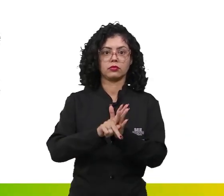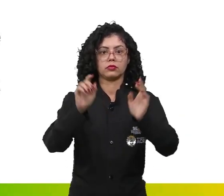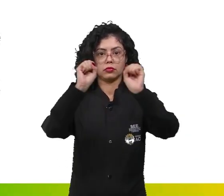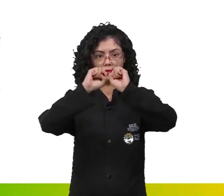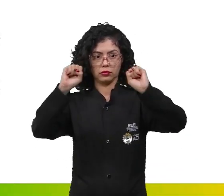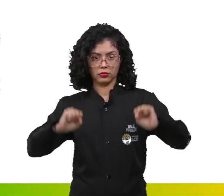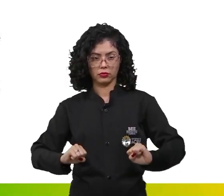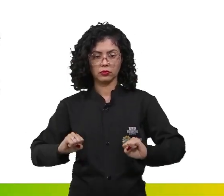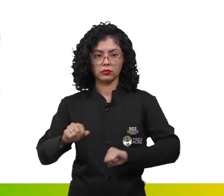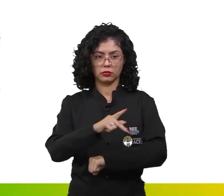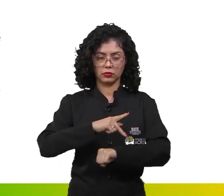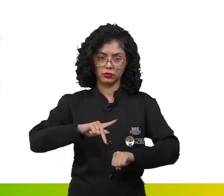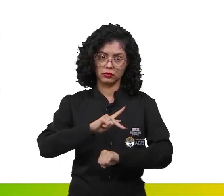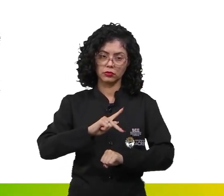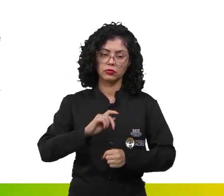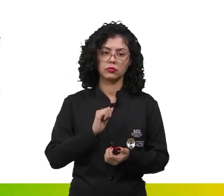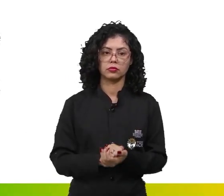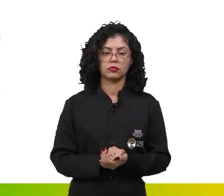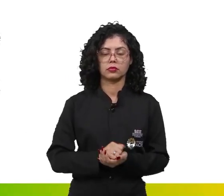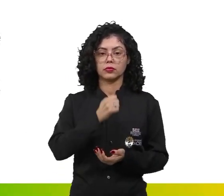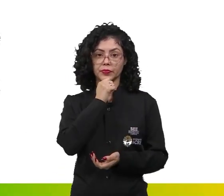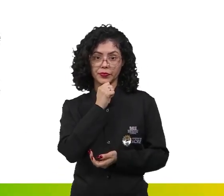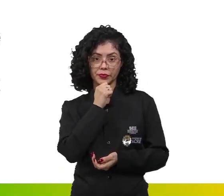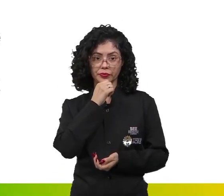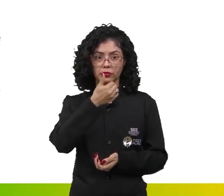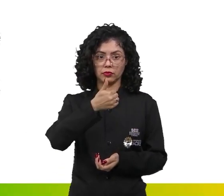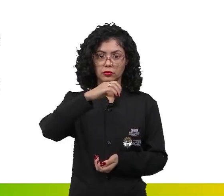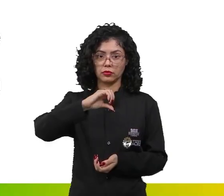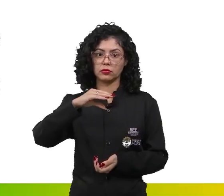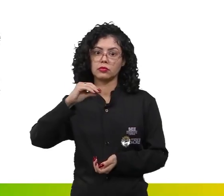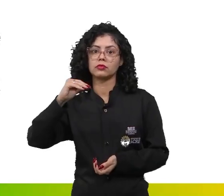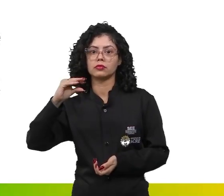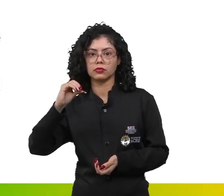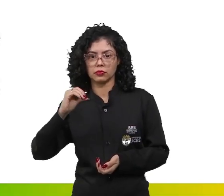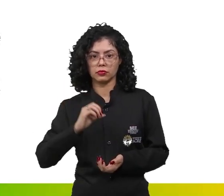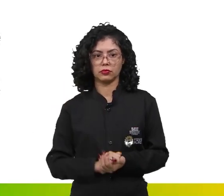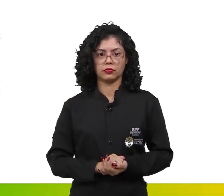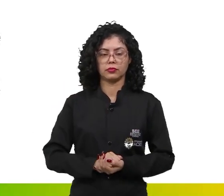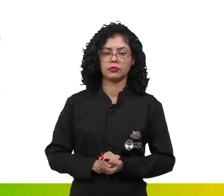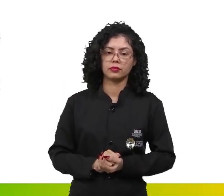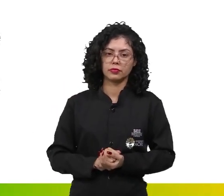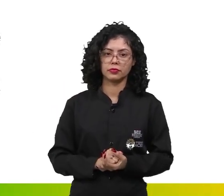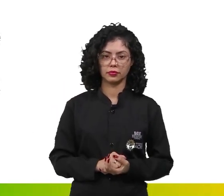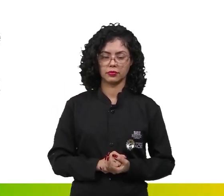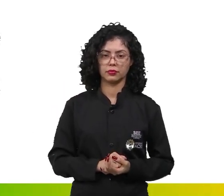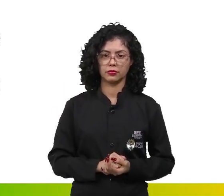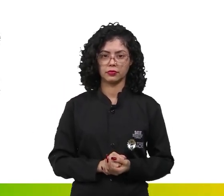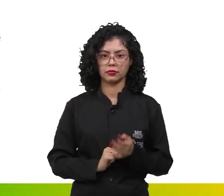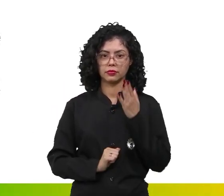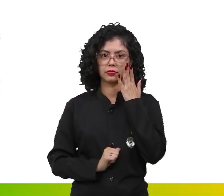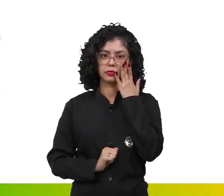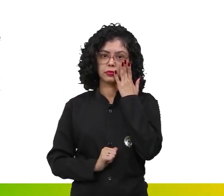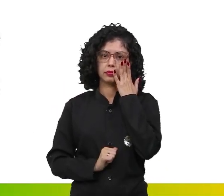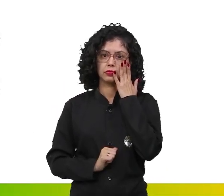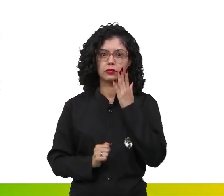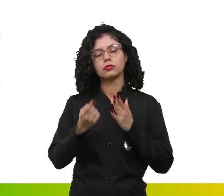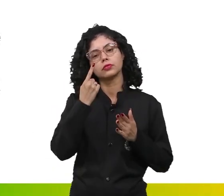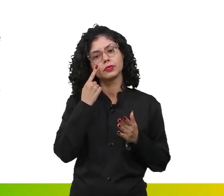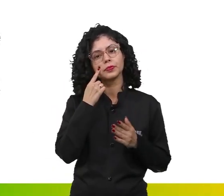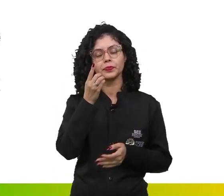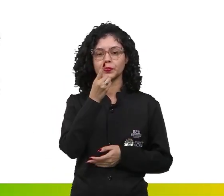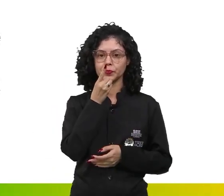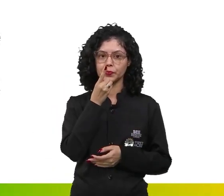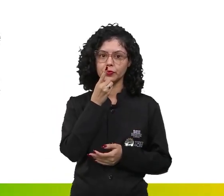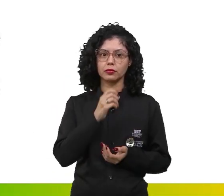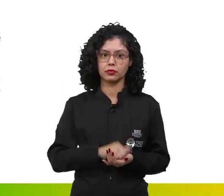territorial aplicada de forma sistemática naquele país. E durou até 1990. Olha a data que eu